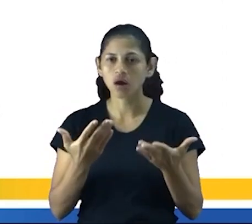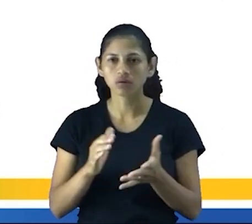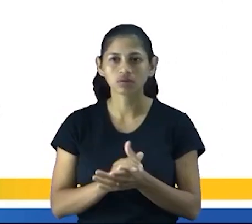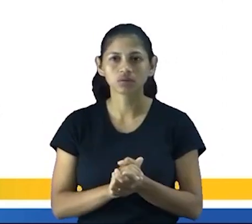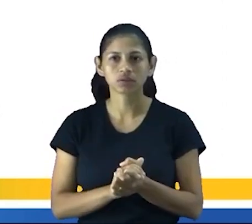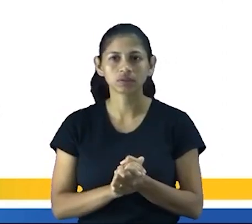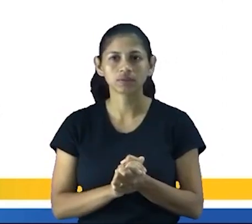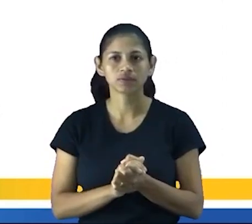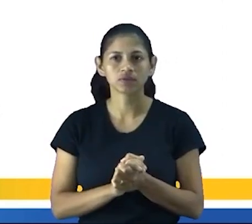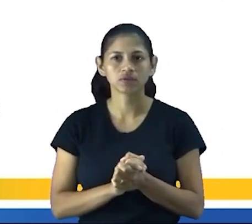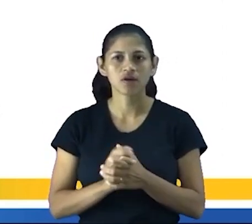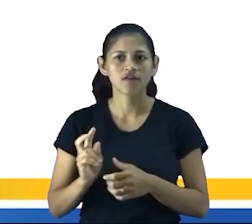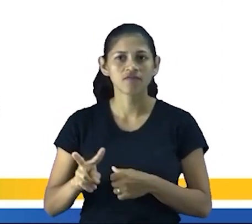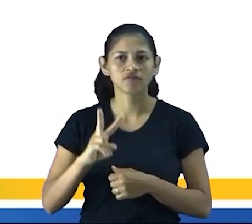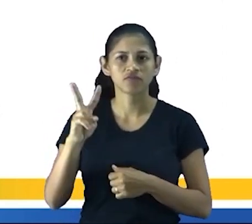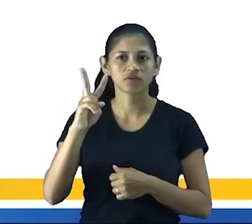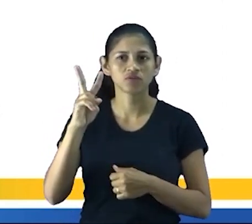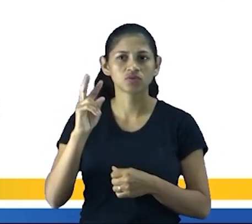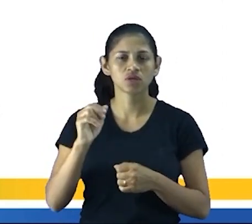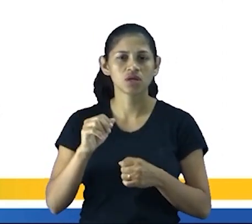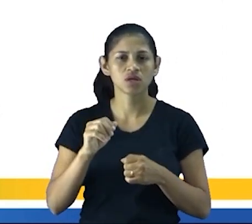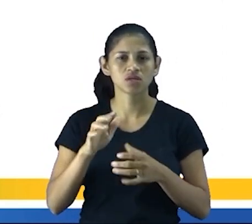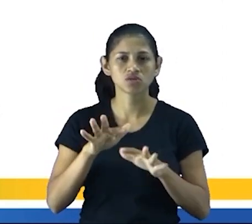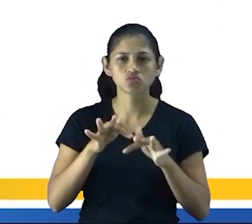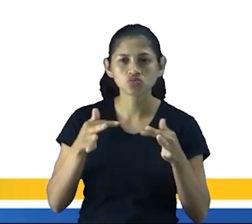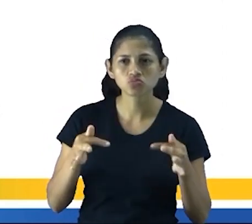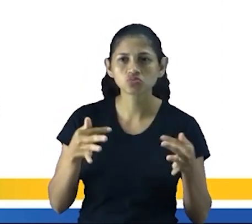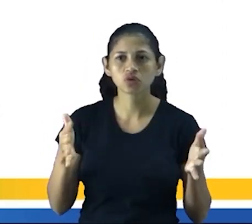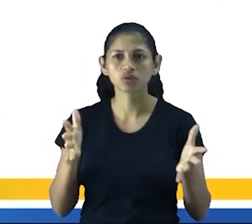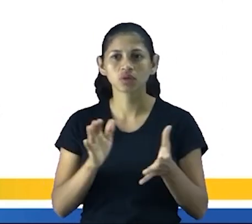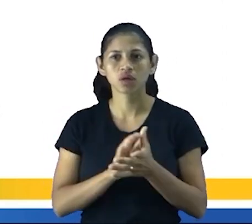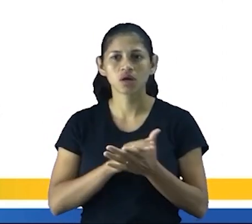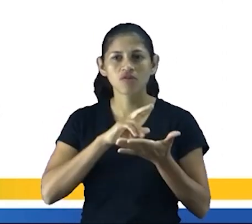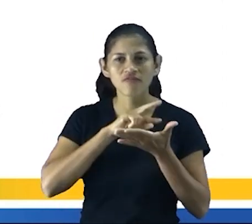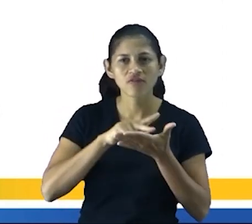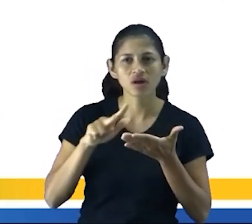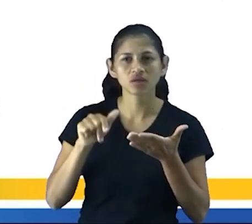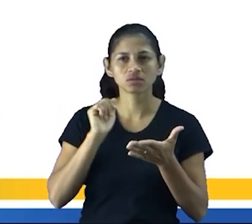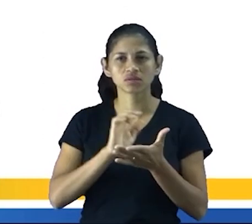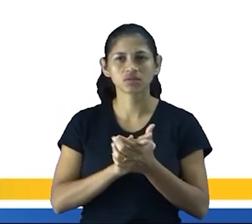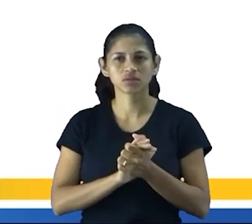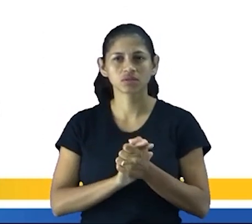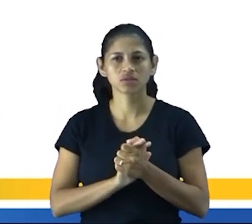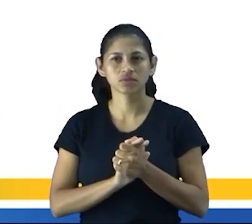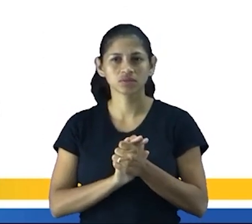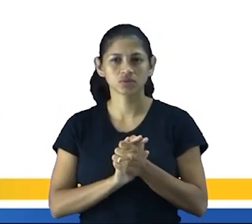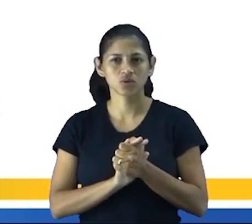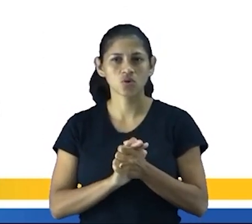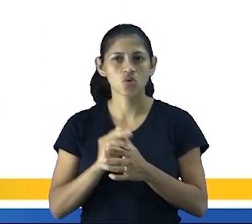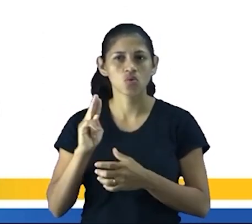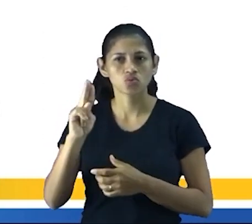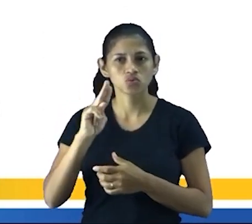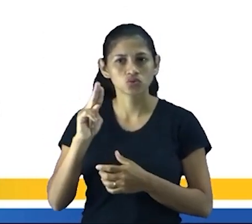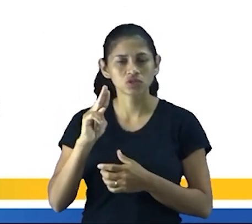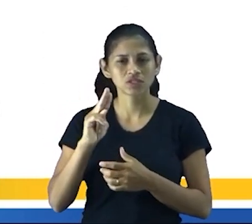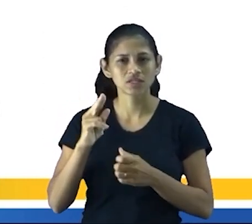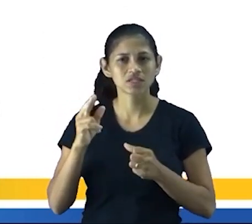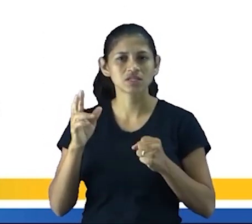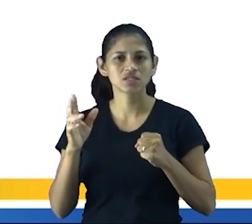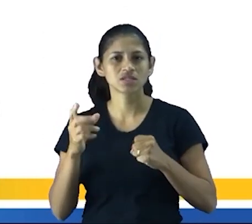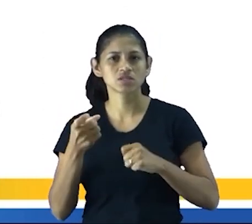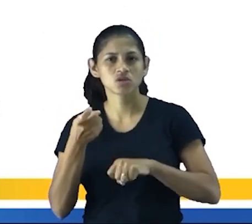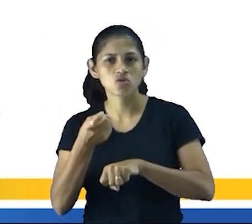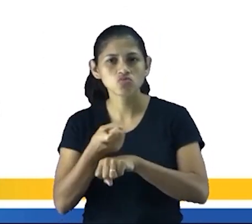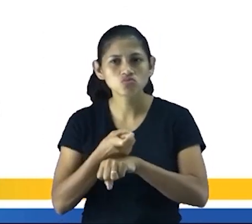para a gente. Valoriza muitos objetivos, né, para detalhar o objeto descrito. Então,